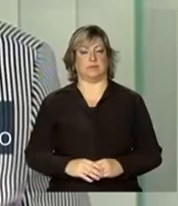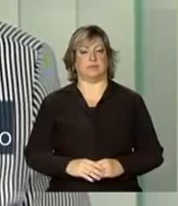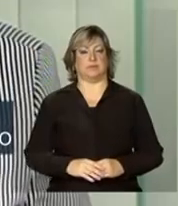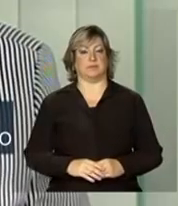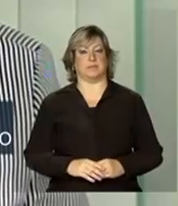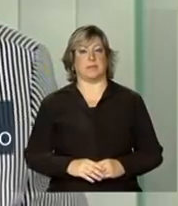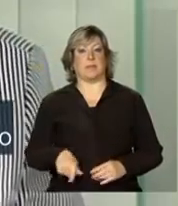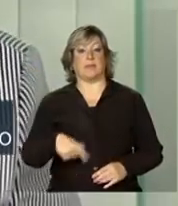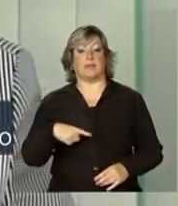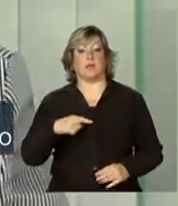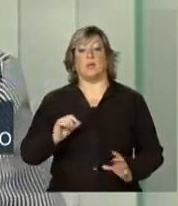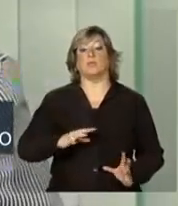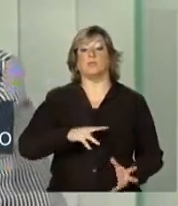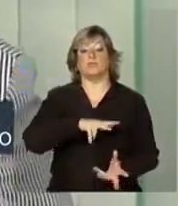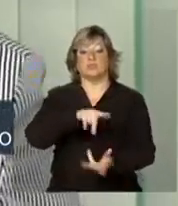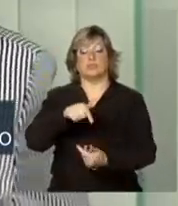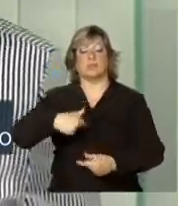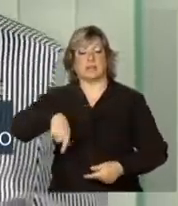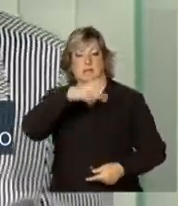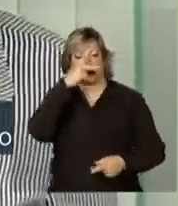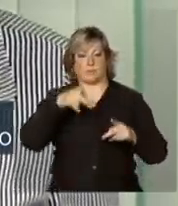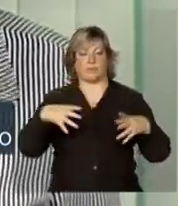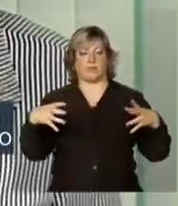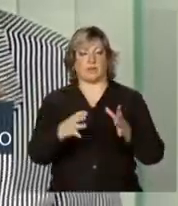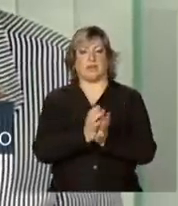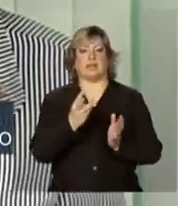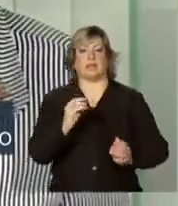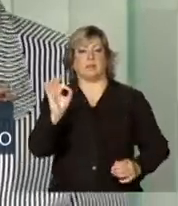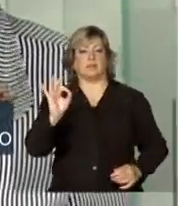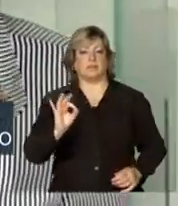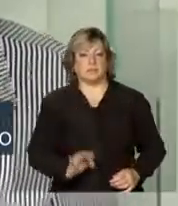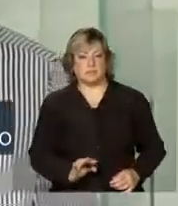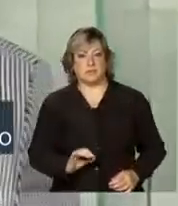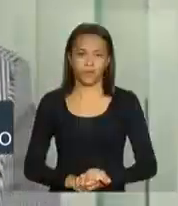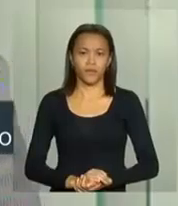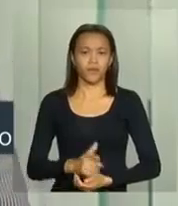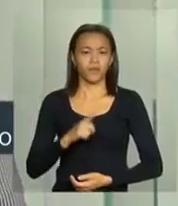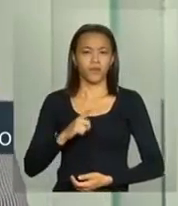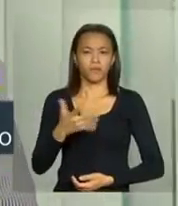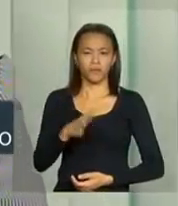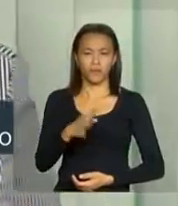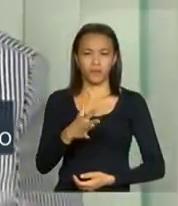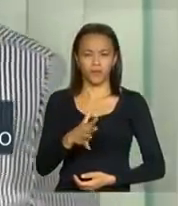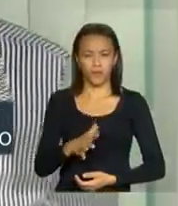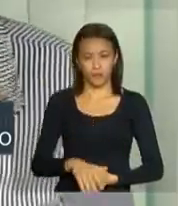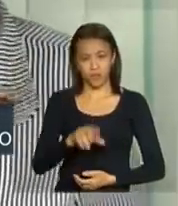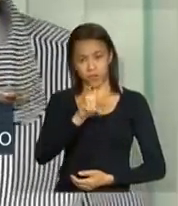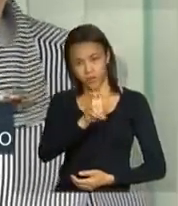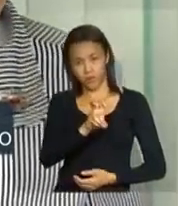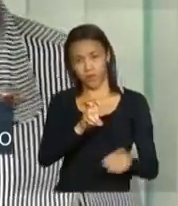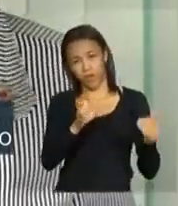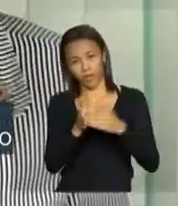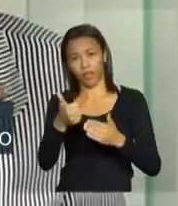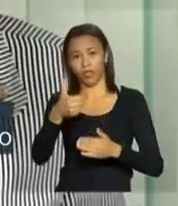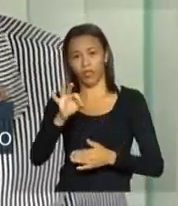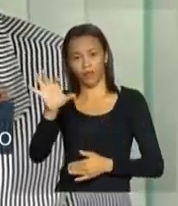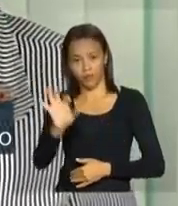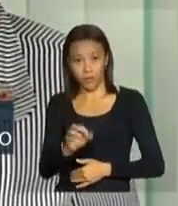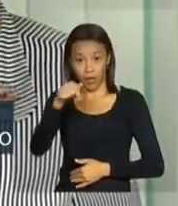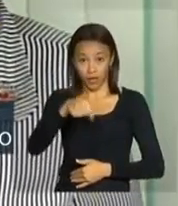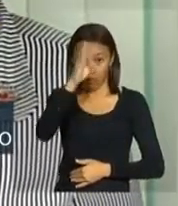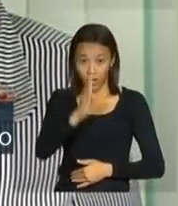mundialmente essa participação chega a 30% em altos postos. Estima-se que em torno de 5 a 10%. No